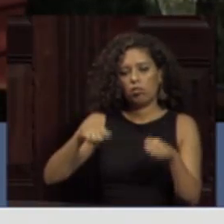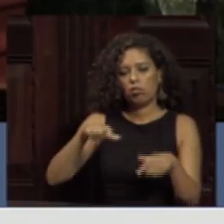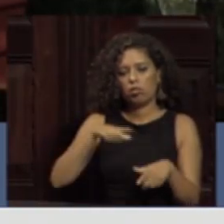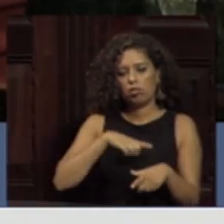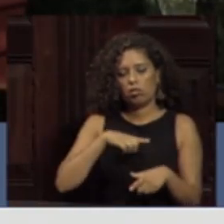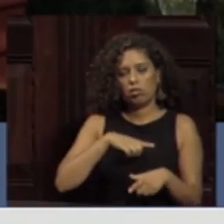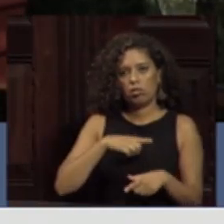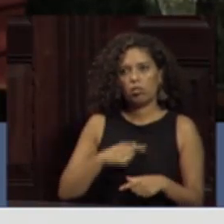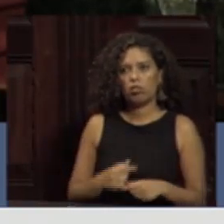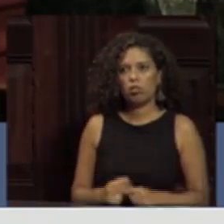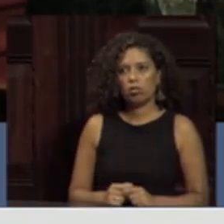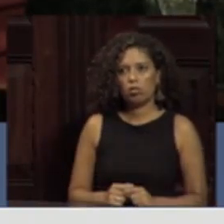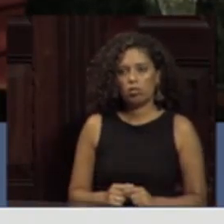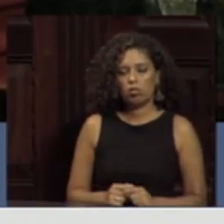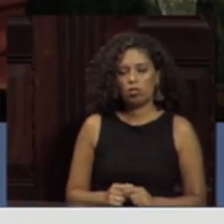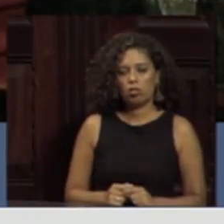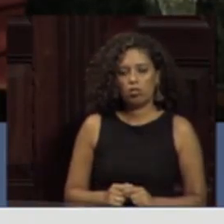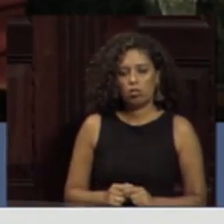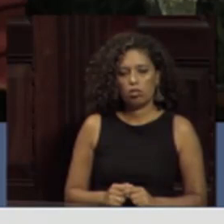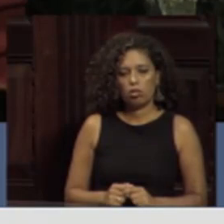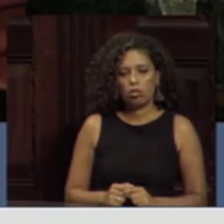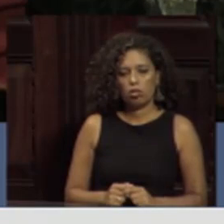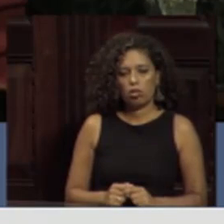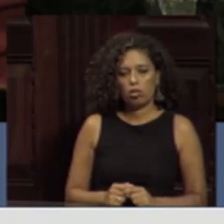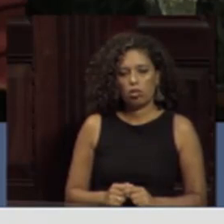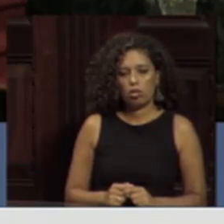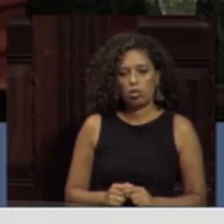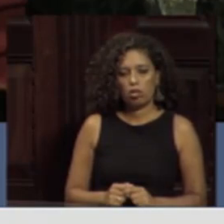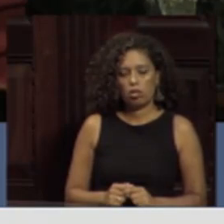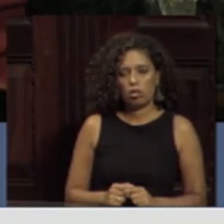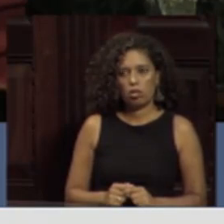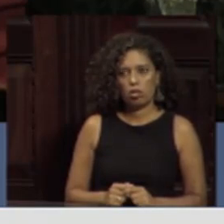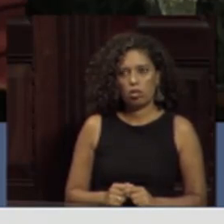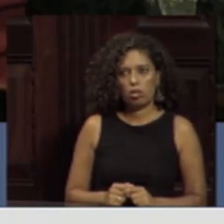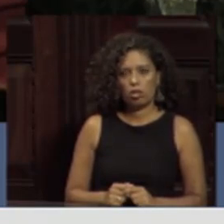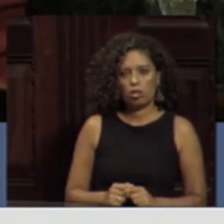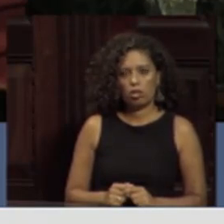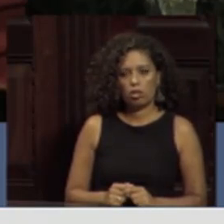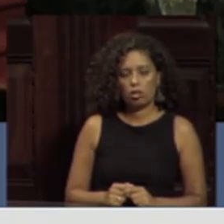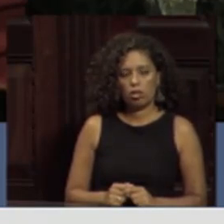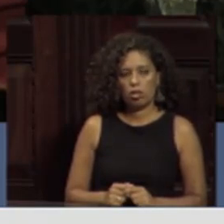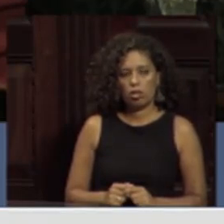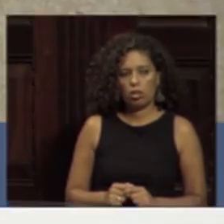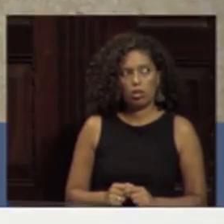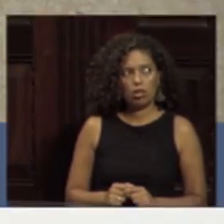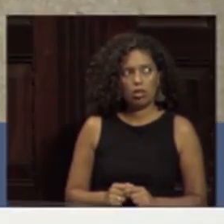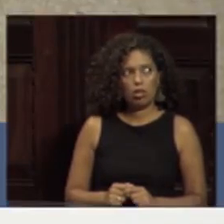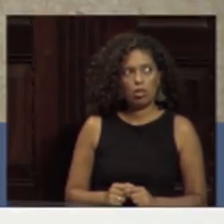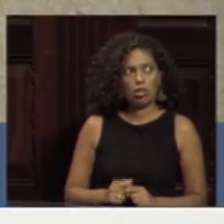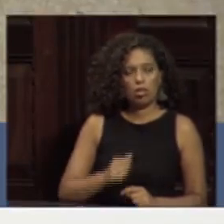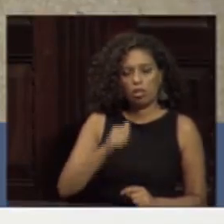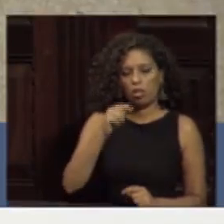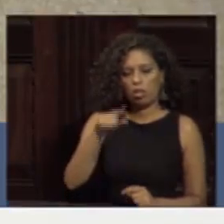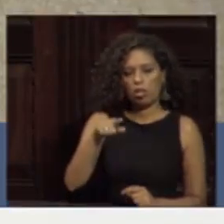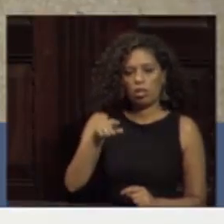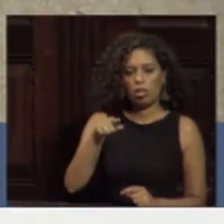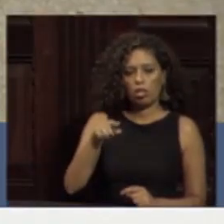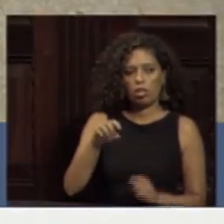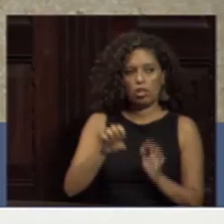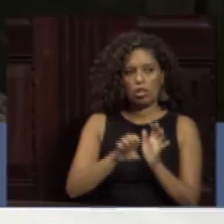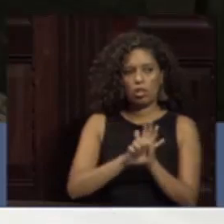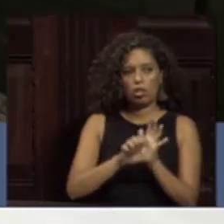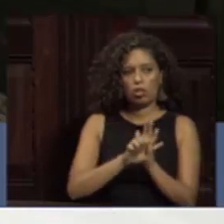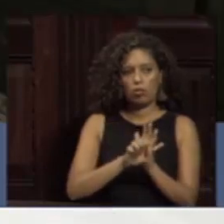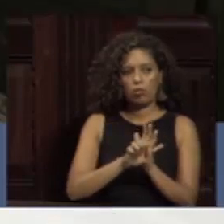tudo certo. Mas eu quero que a senhora, as mulheres sejam com deficiência, mas deputado, sejam atendidas. Só aí. Deputado, eu não